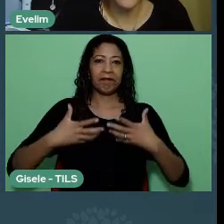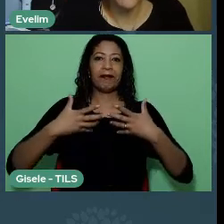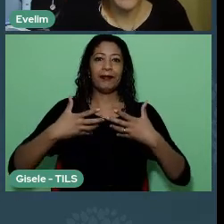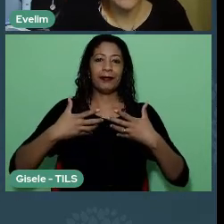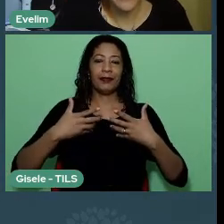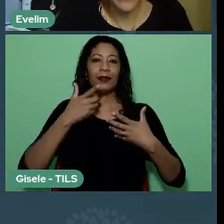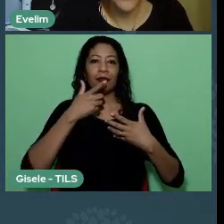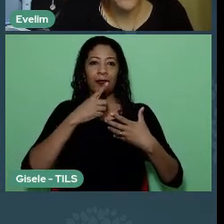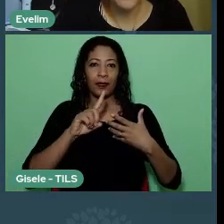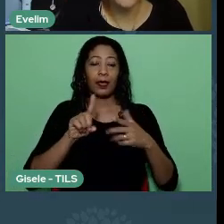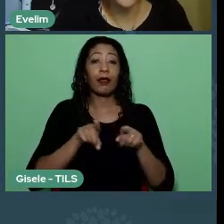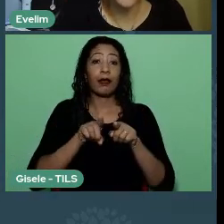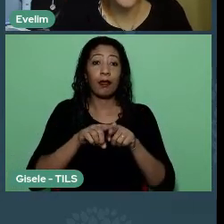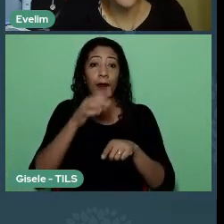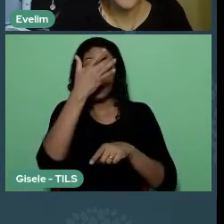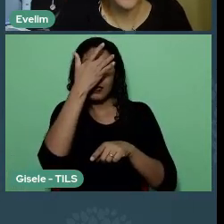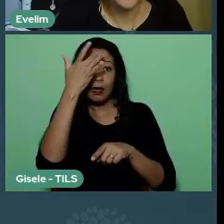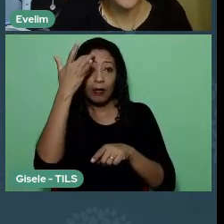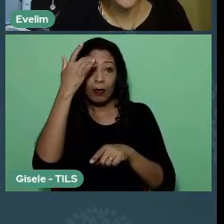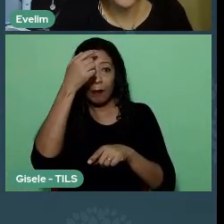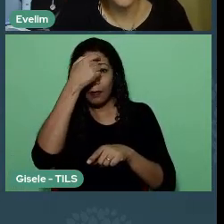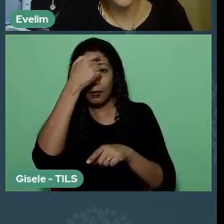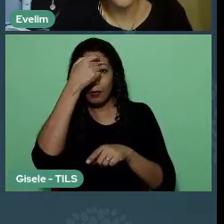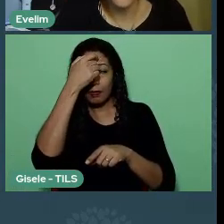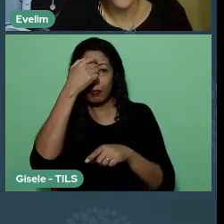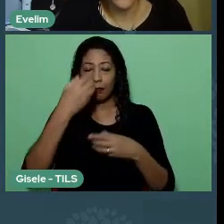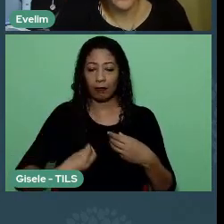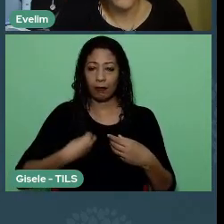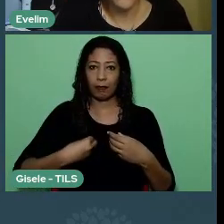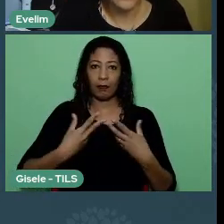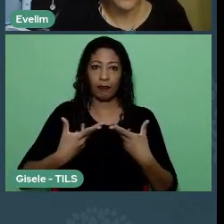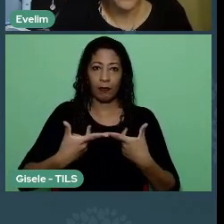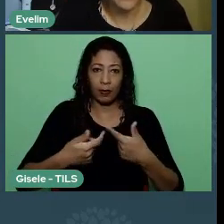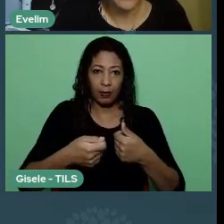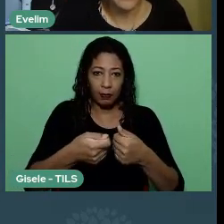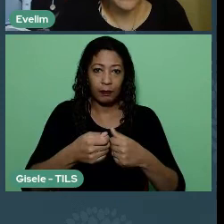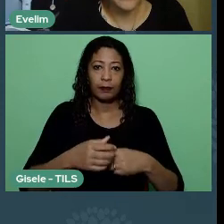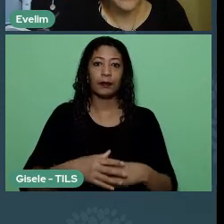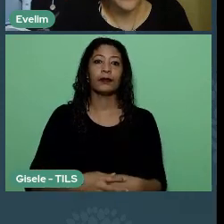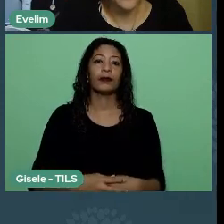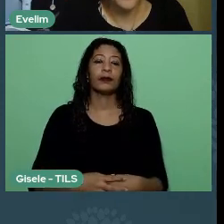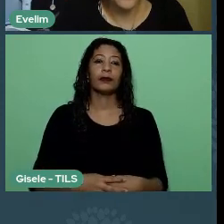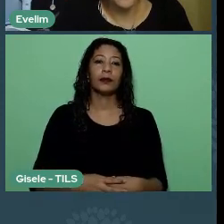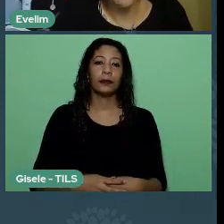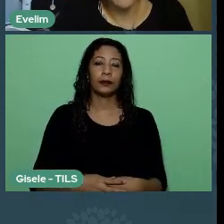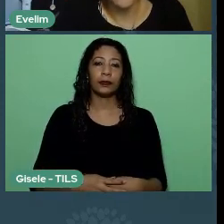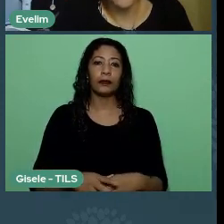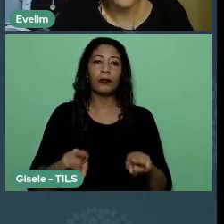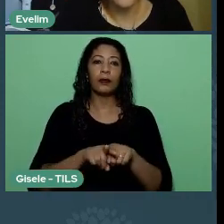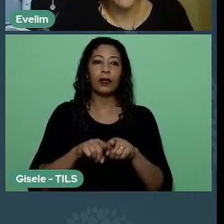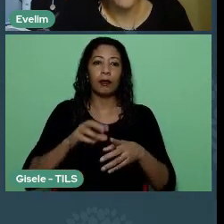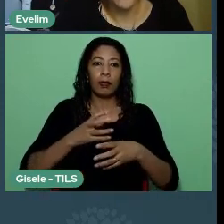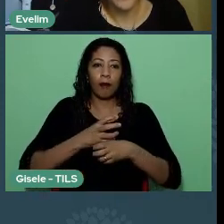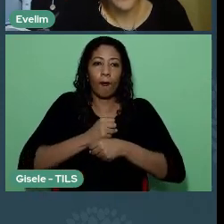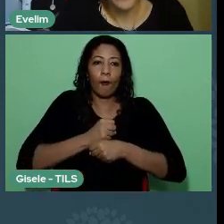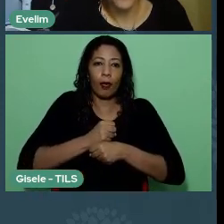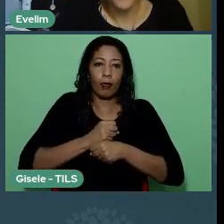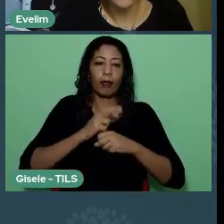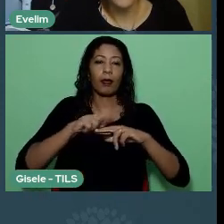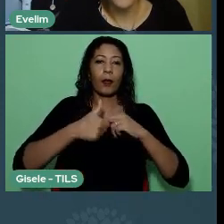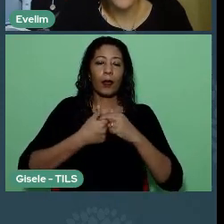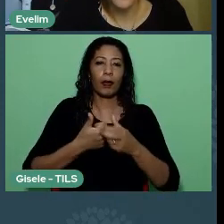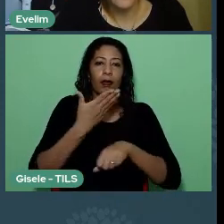na saúde mental, na qualidade de vida, reduz o broncoespasmo induzido pelo exercício, melhora a função